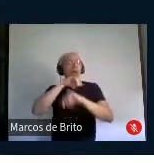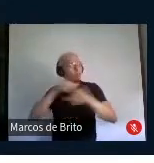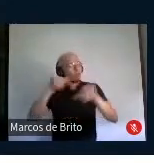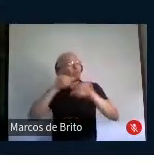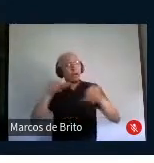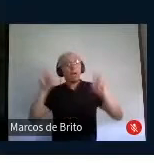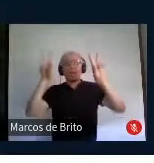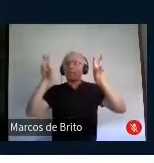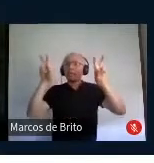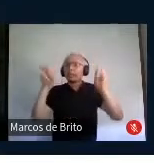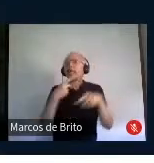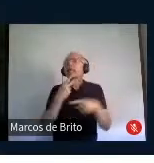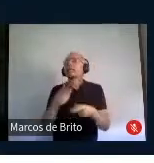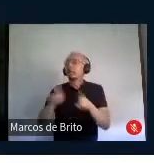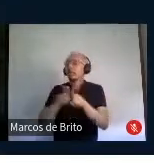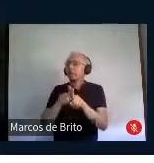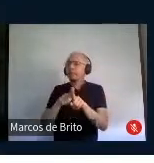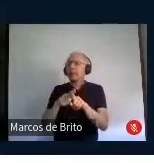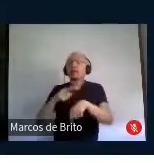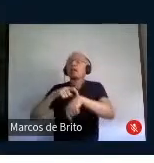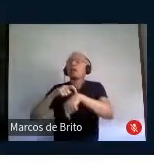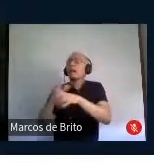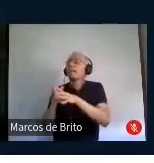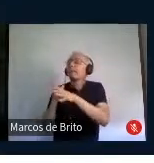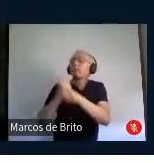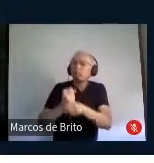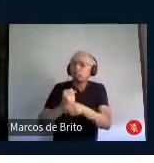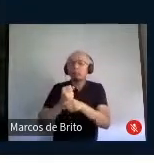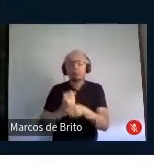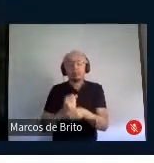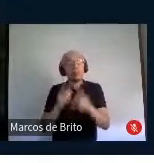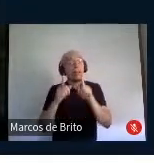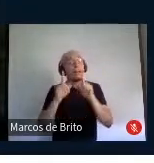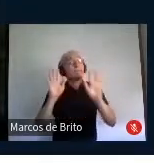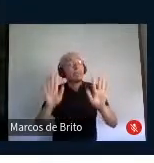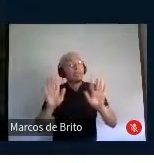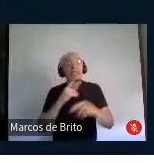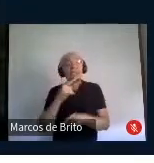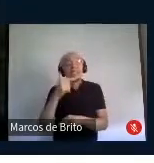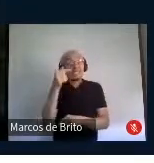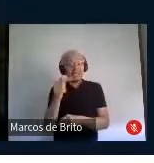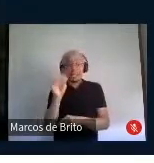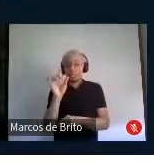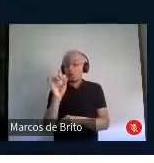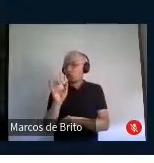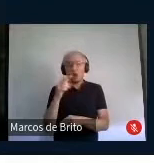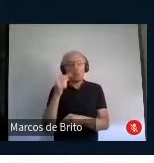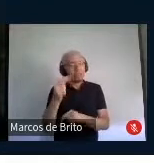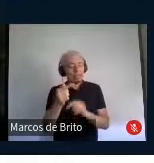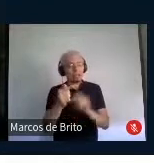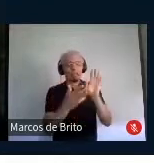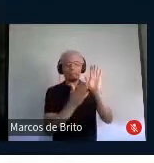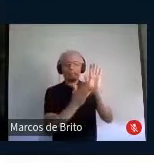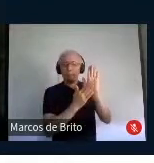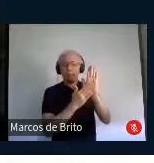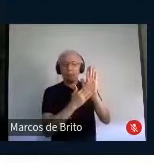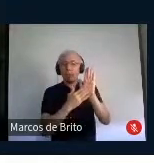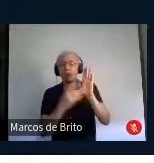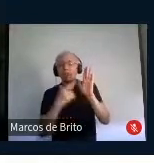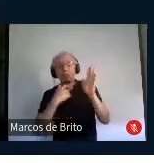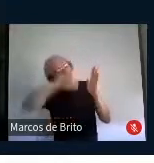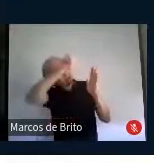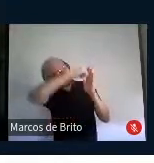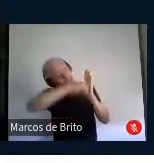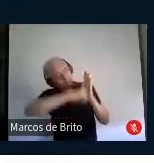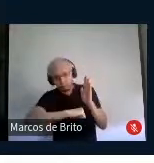do curso e a carga horária. Mas apenas 7 disponibilizaram as propostas para serem analisadas.